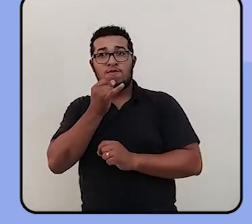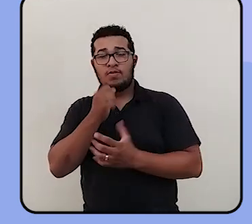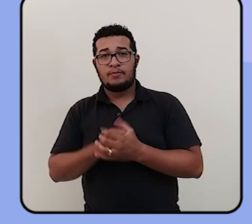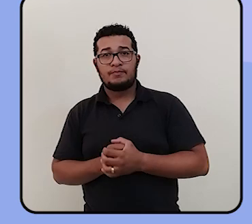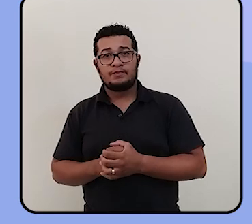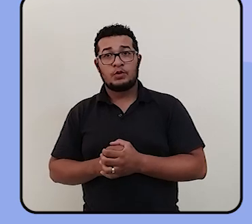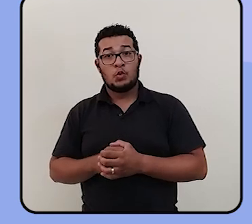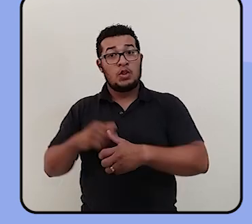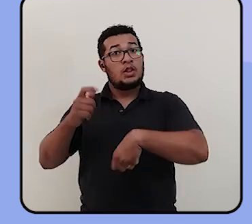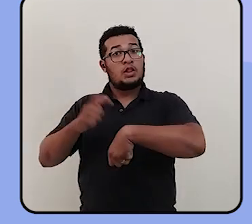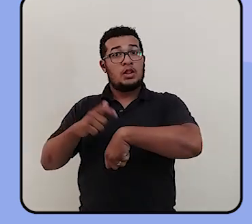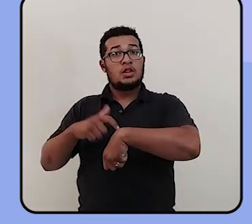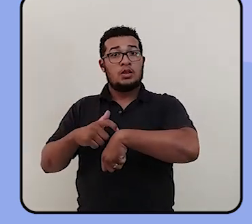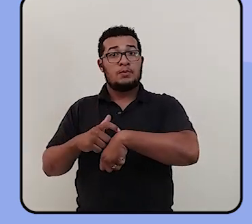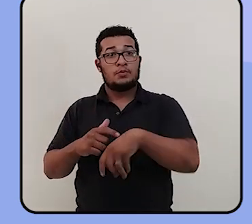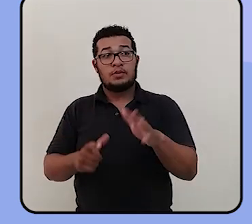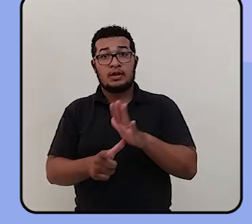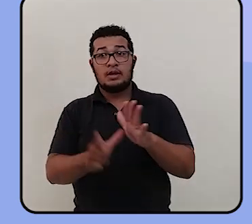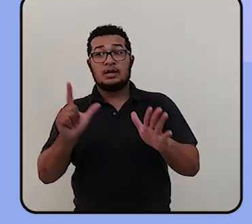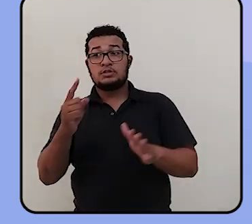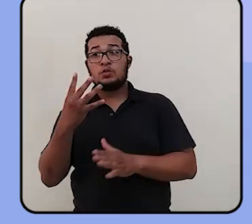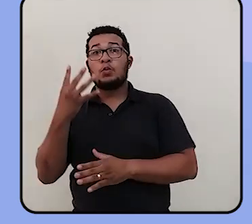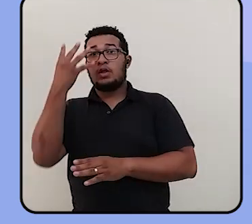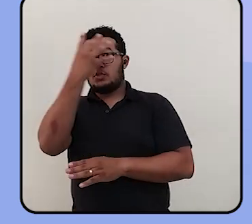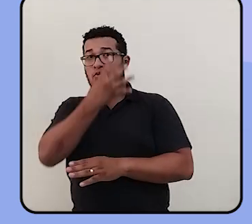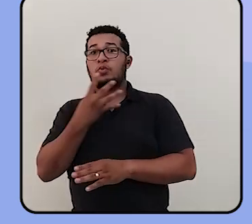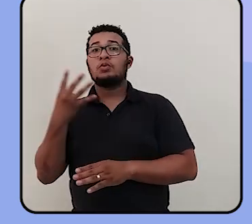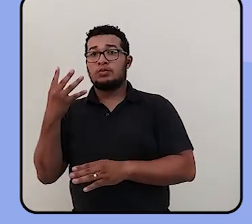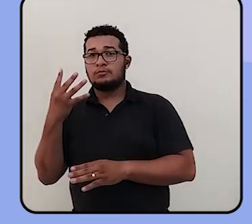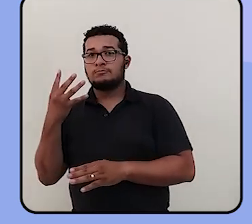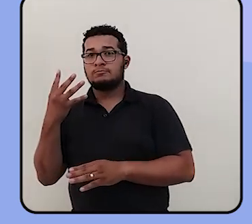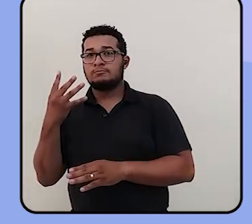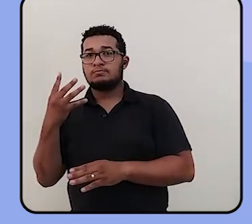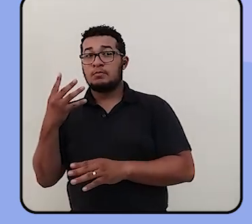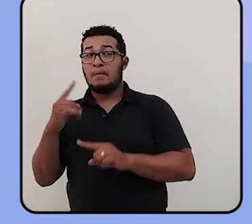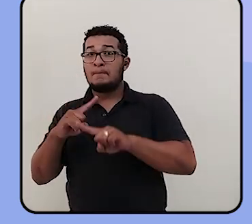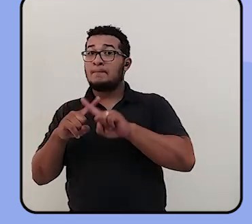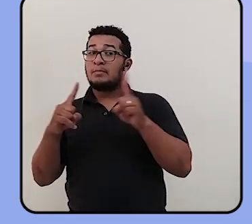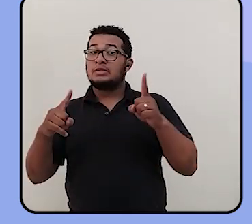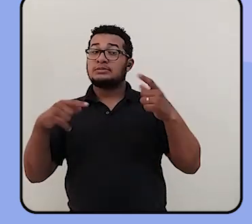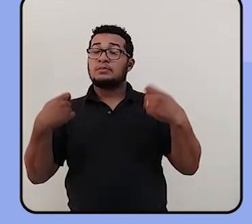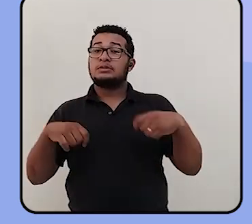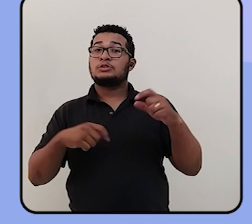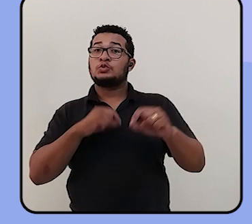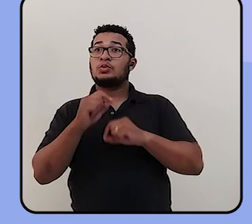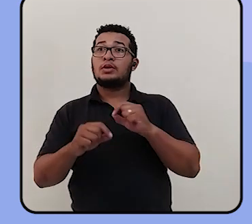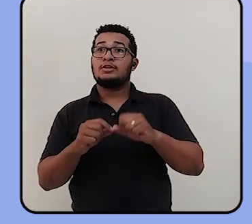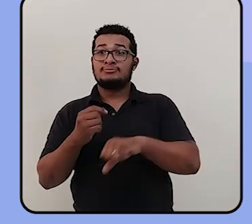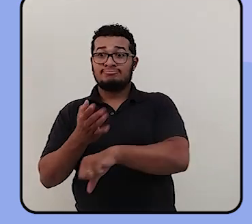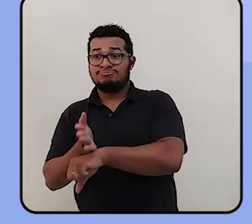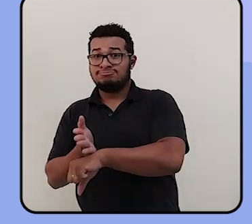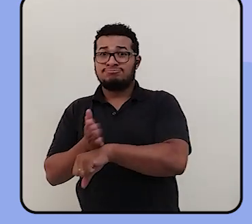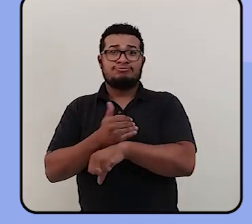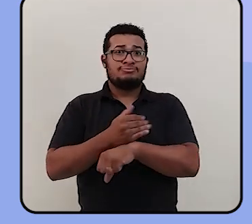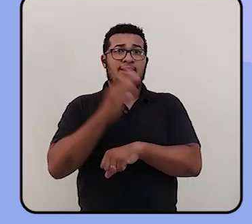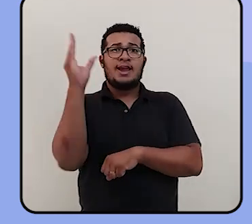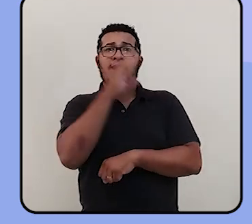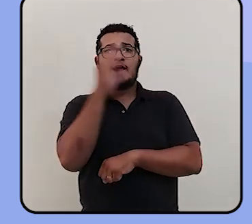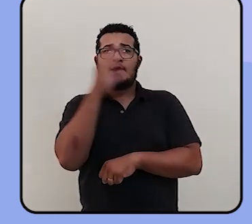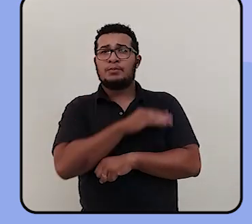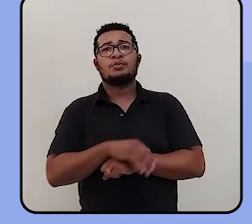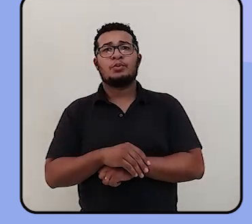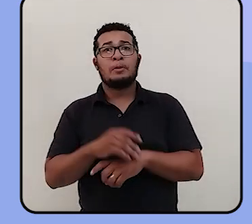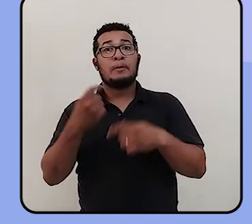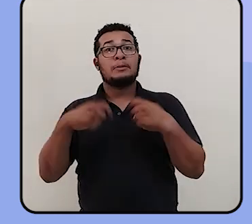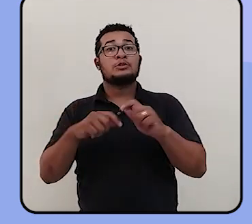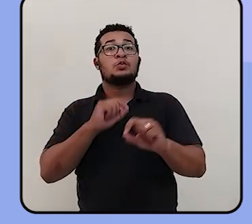O tempo era 4 horas. Mas eu preciso que essa viagem seja mais